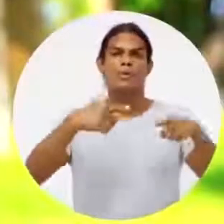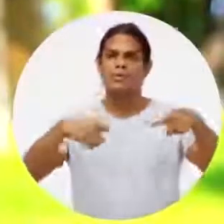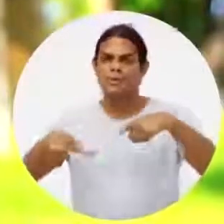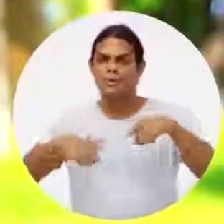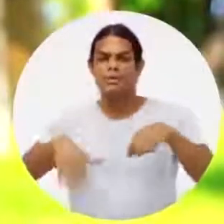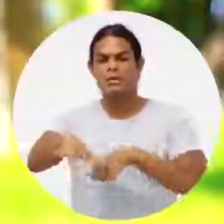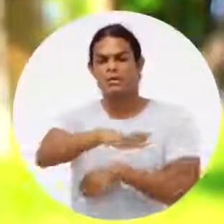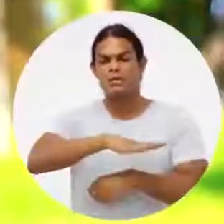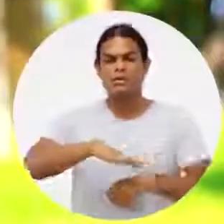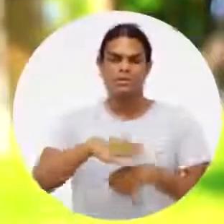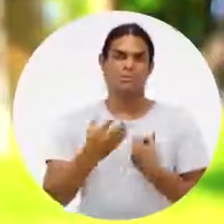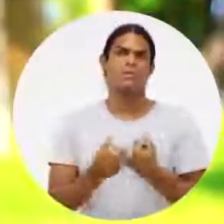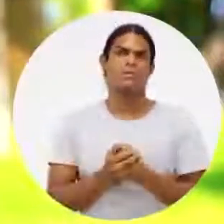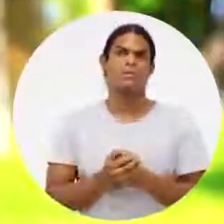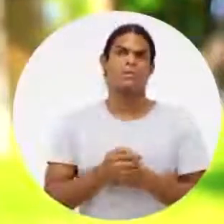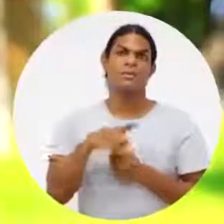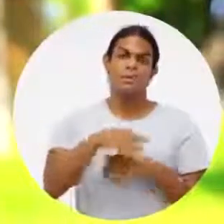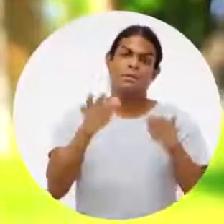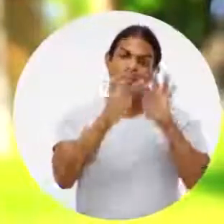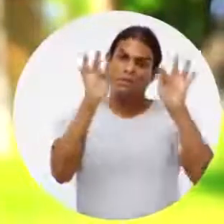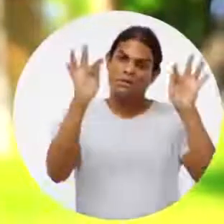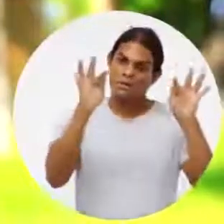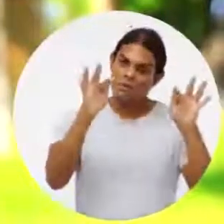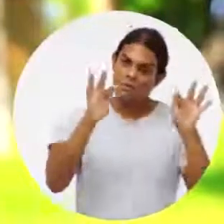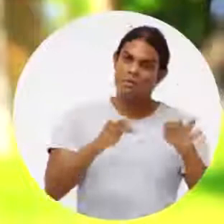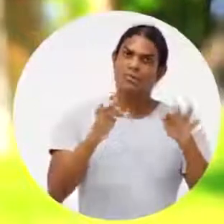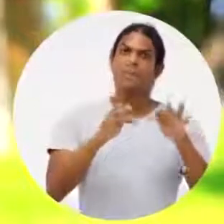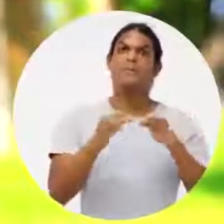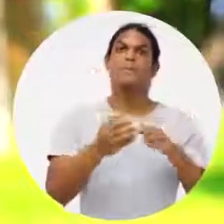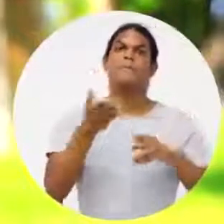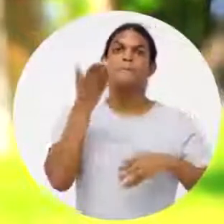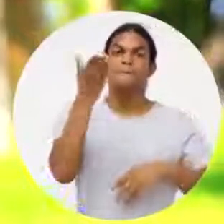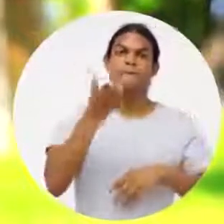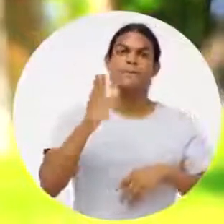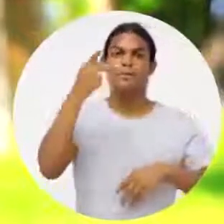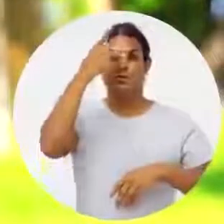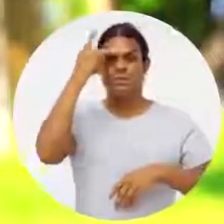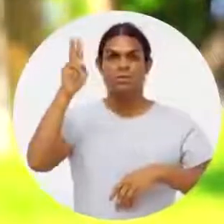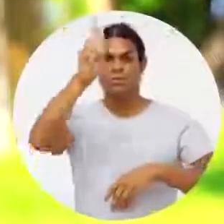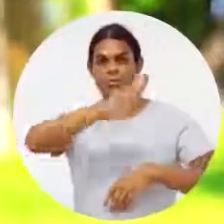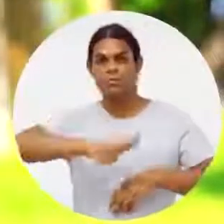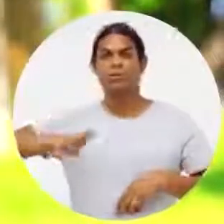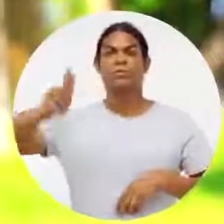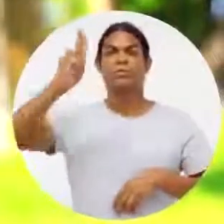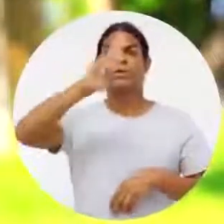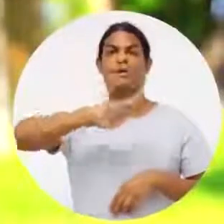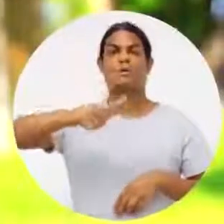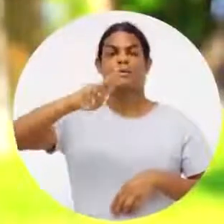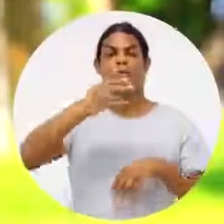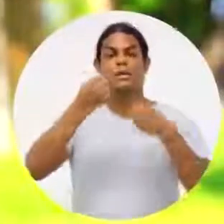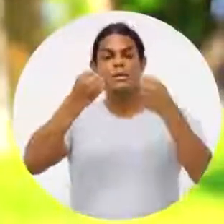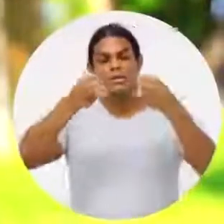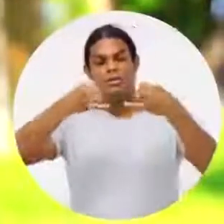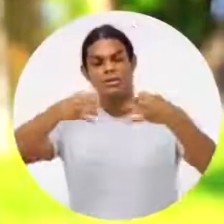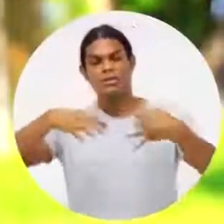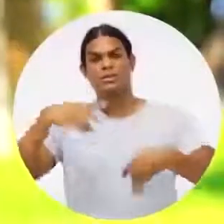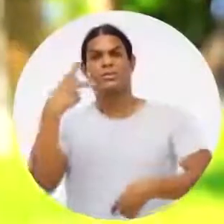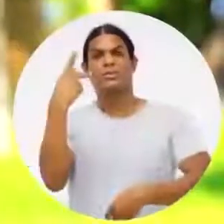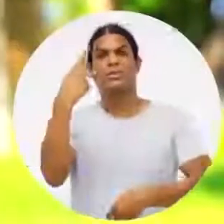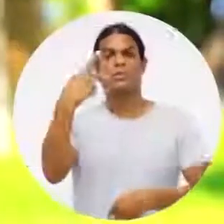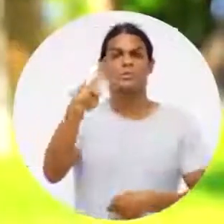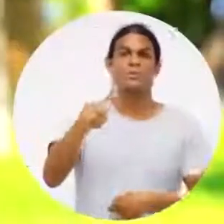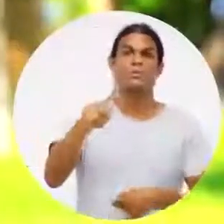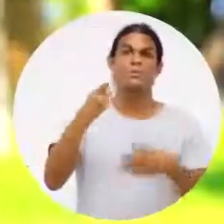tivesse. Dessa forma, o usuário vai, através de palavras, escrever o seu poema,